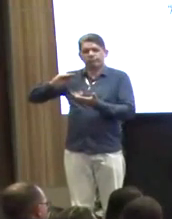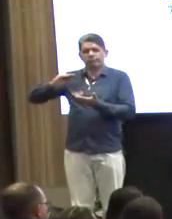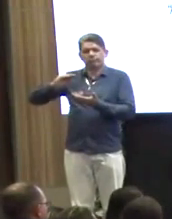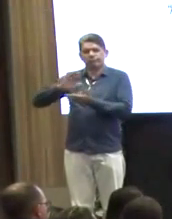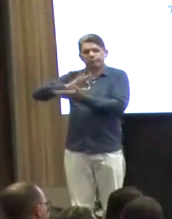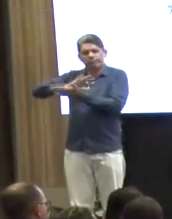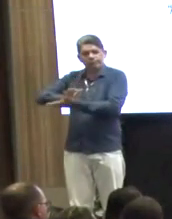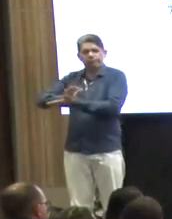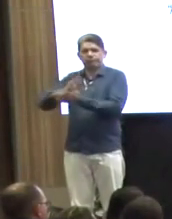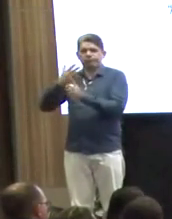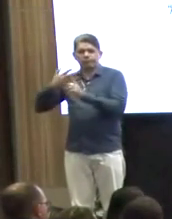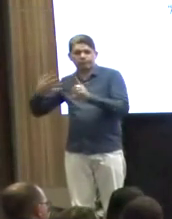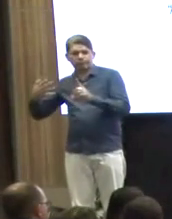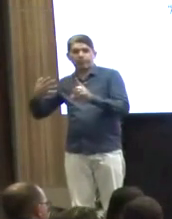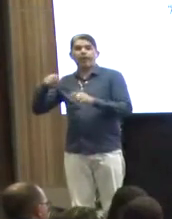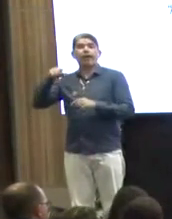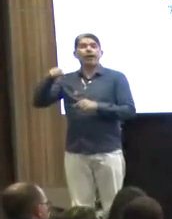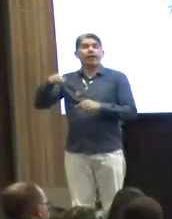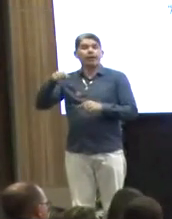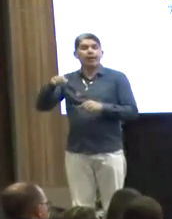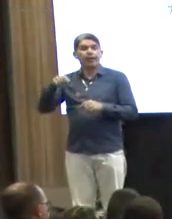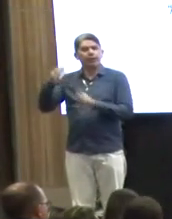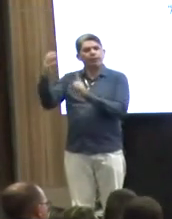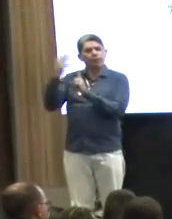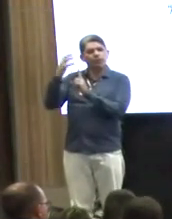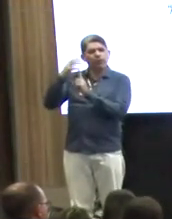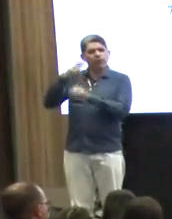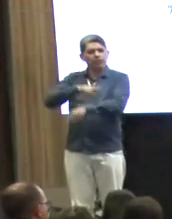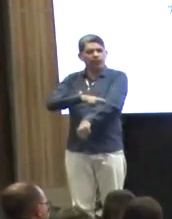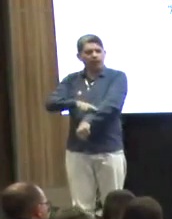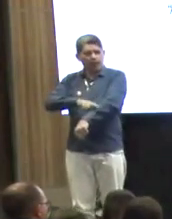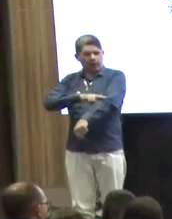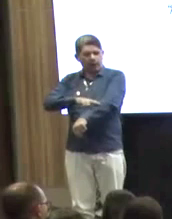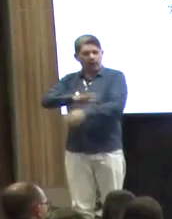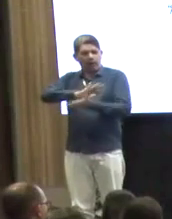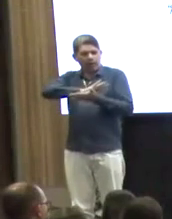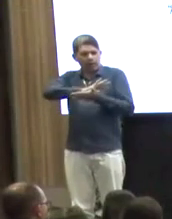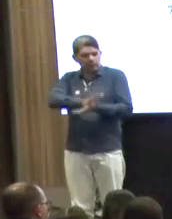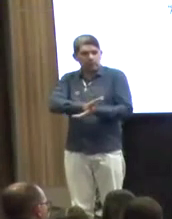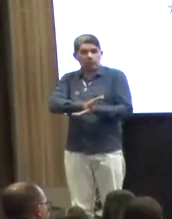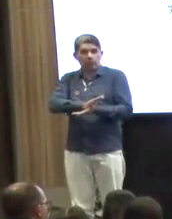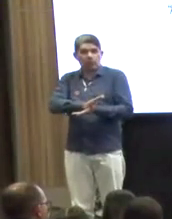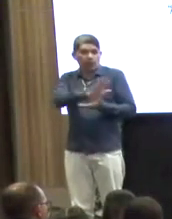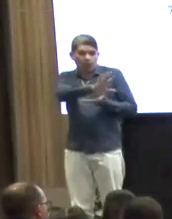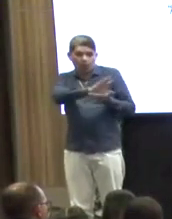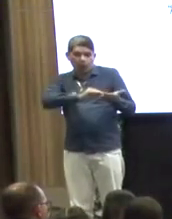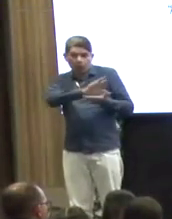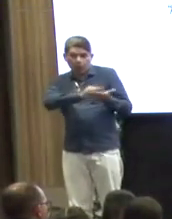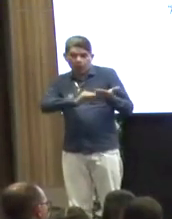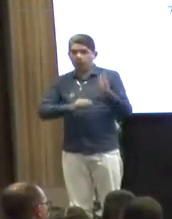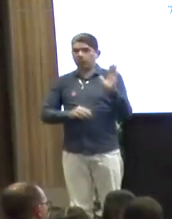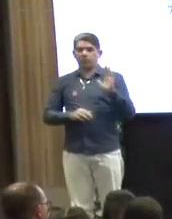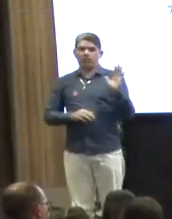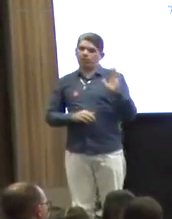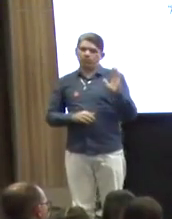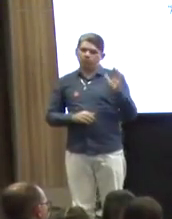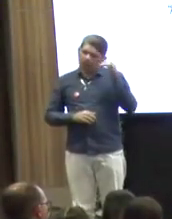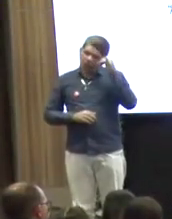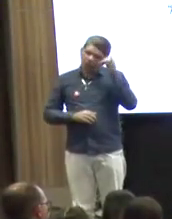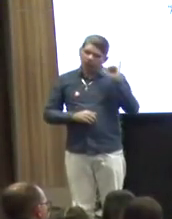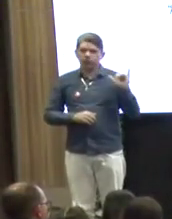racismo. A gente não precisa seguir esse caminho. Percebem? A gente faz isso aqui? Faz. Não